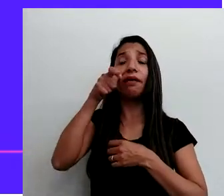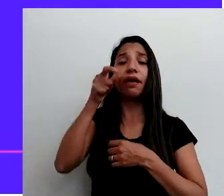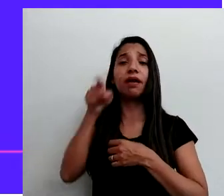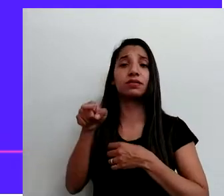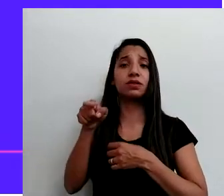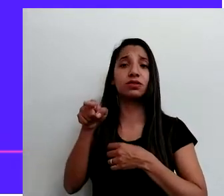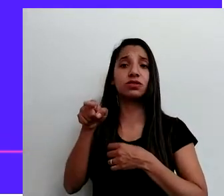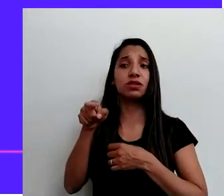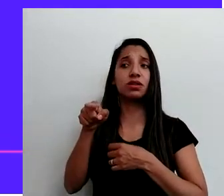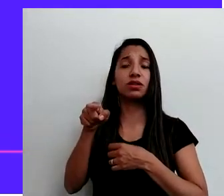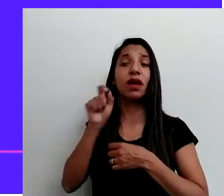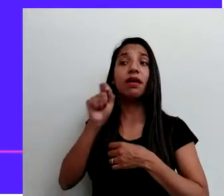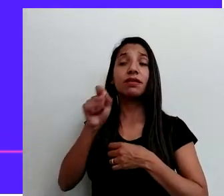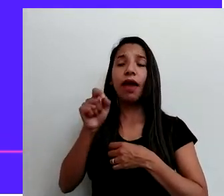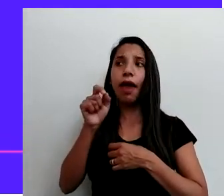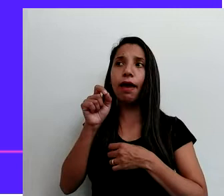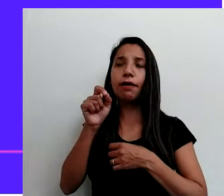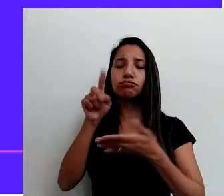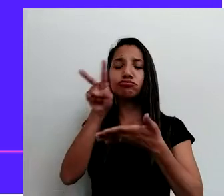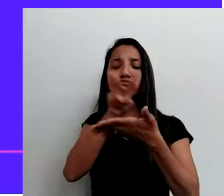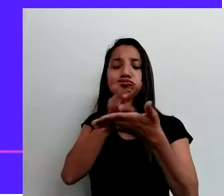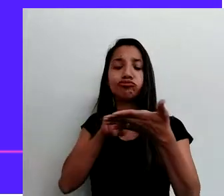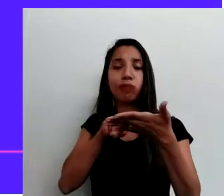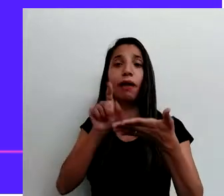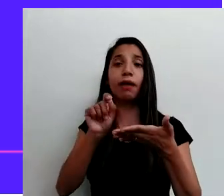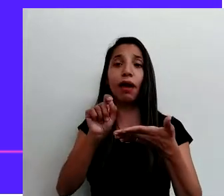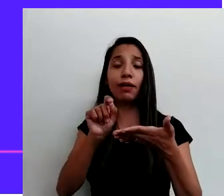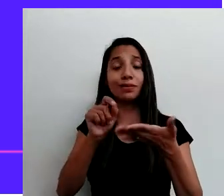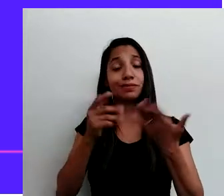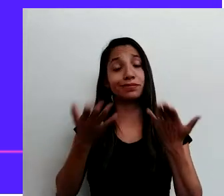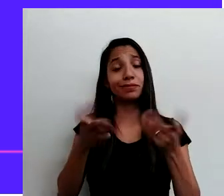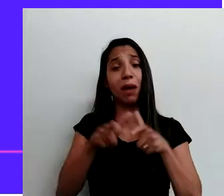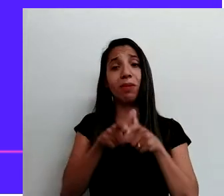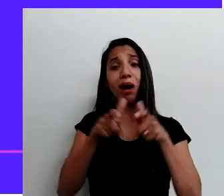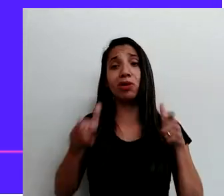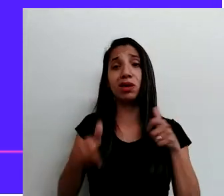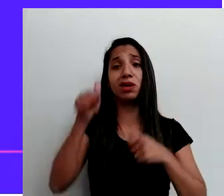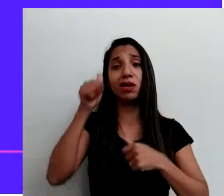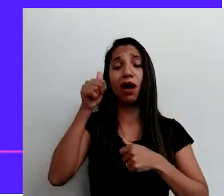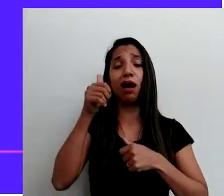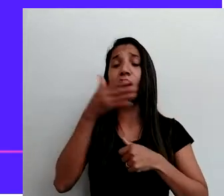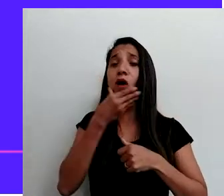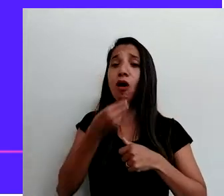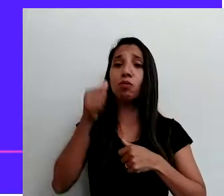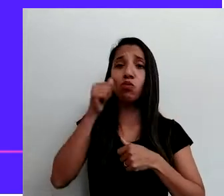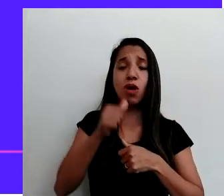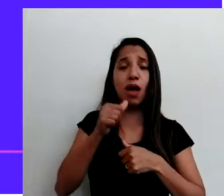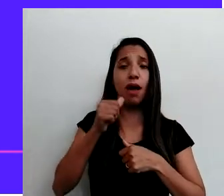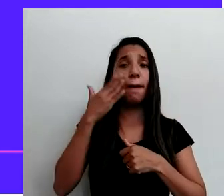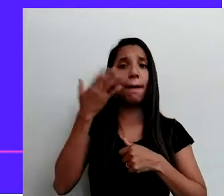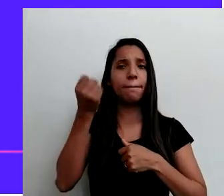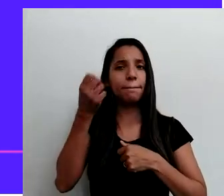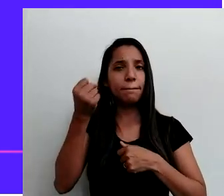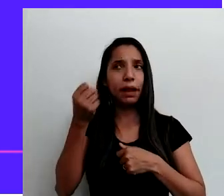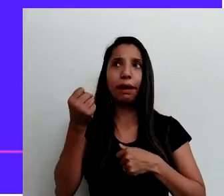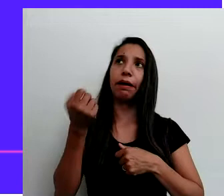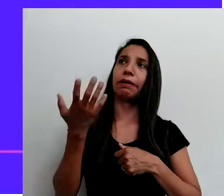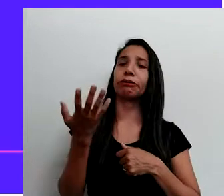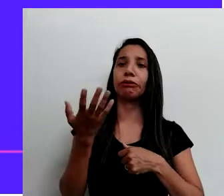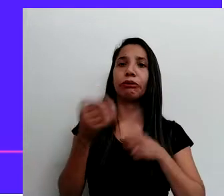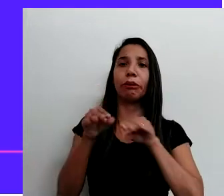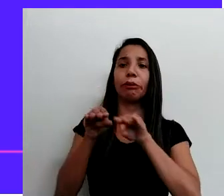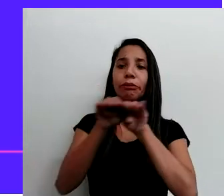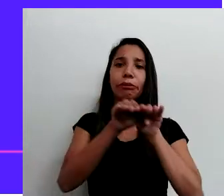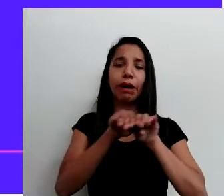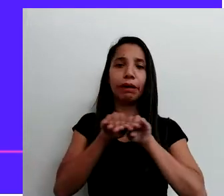gente está falando de pessoas brancas com acesso à educação, com uma renda mais elevada. Isso se a gente falar de jornais e de